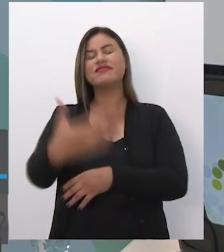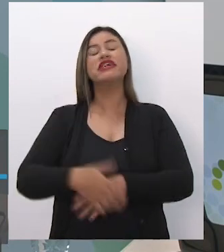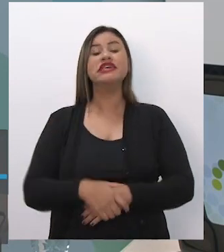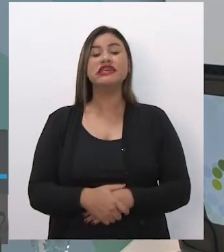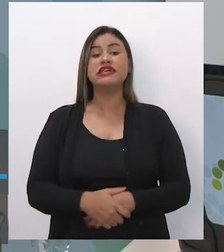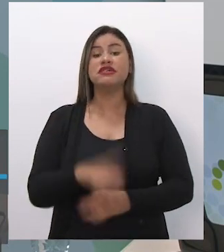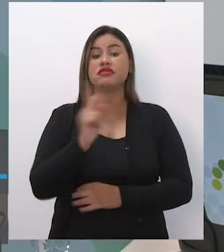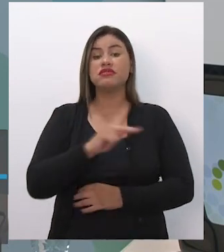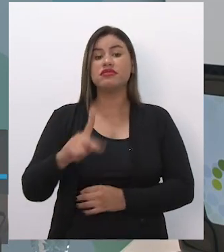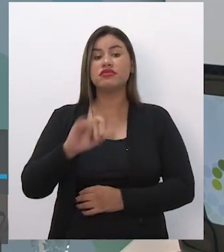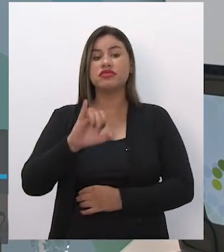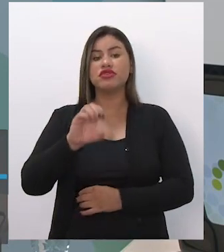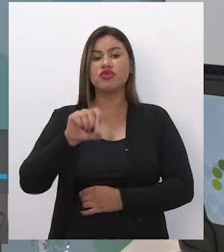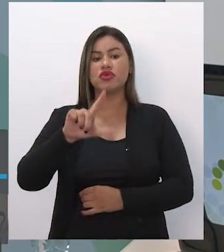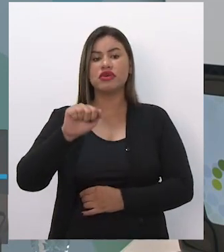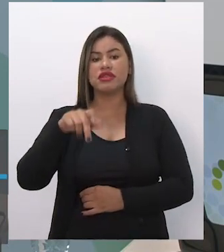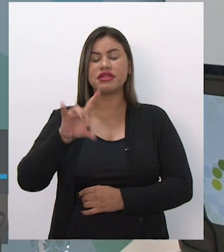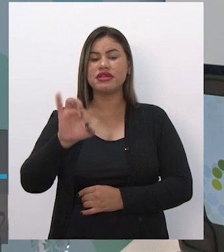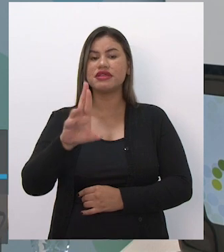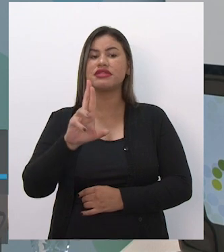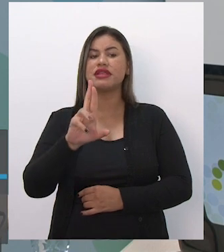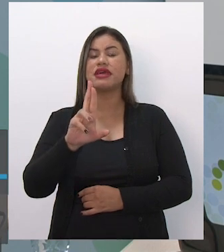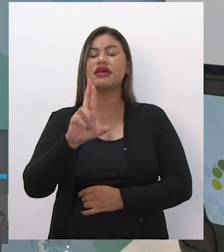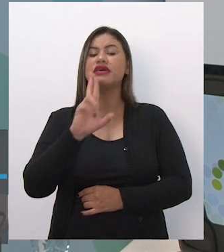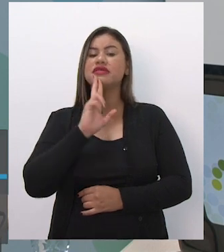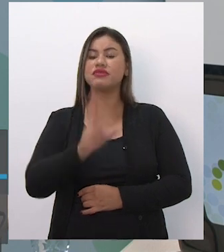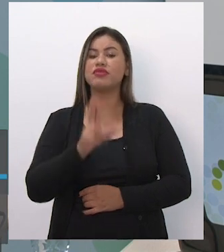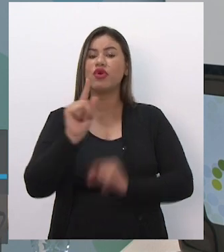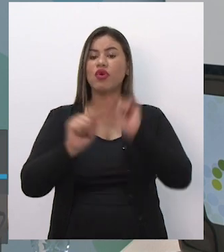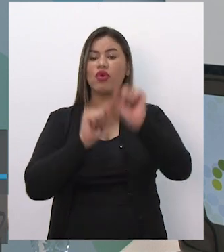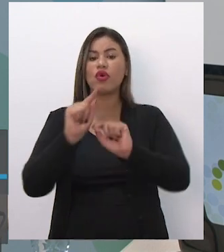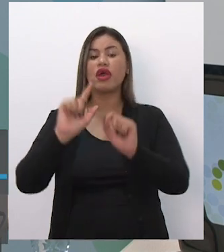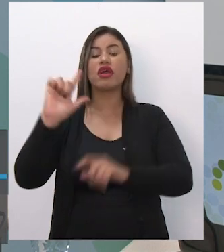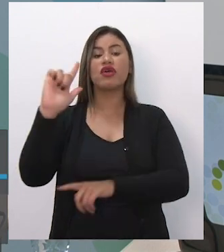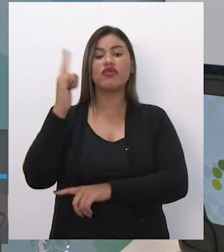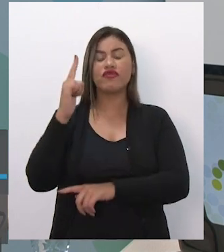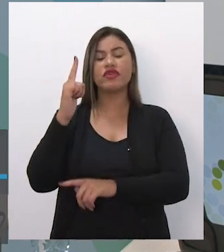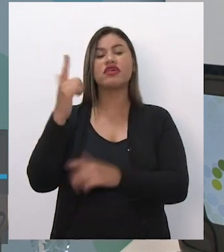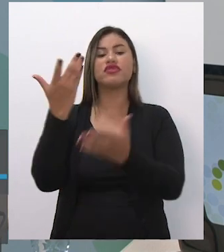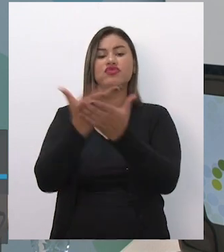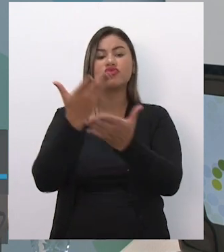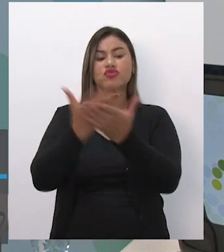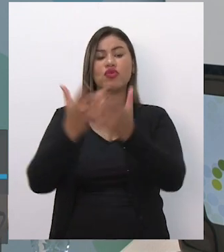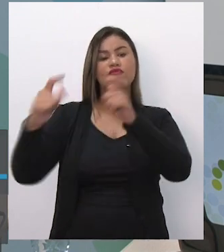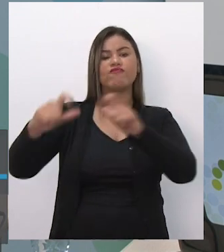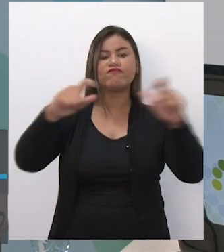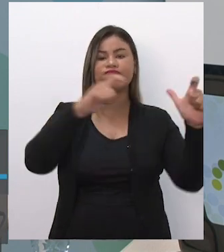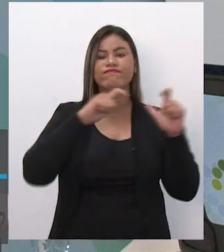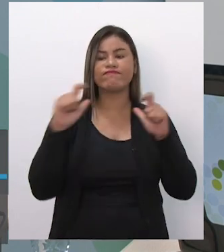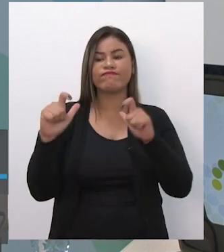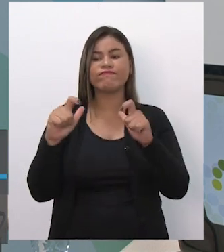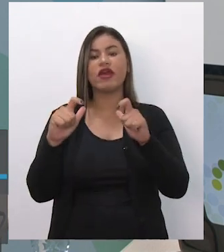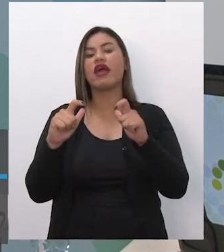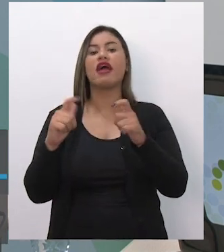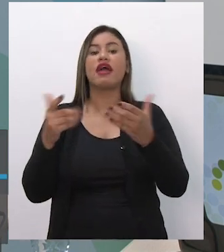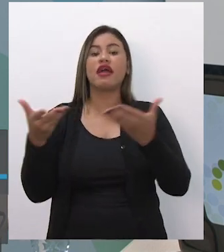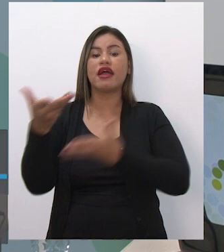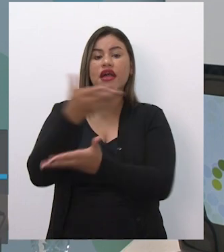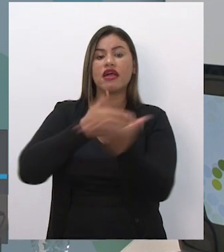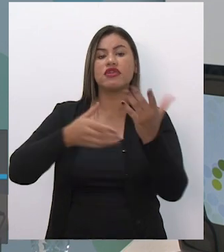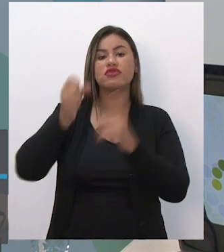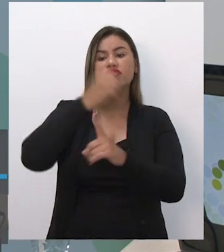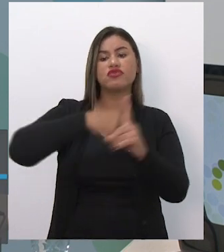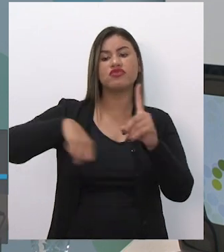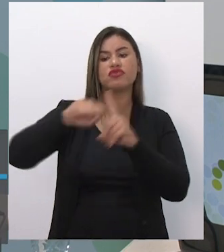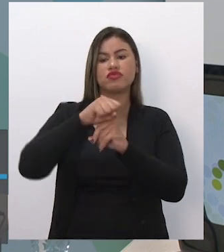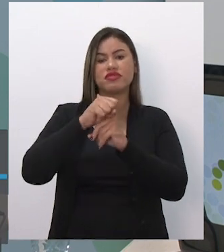A professora Yolanda, ela menciona o seguinte: a geografia estuda o espaço geográfico e a relação entre a sociedade e o meio.